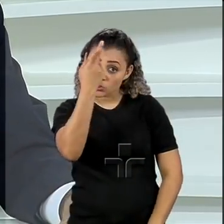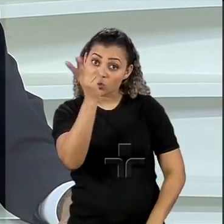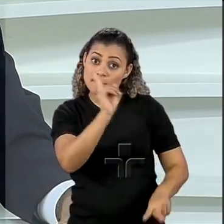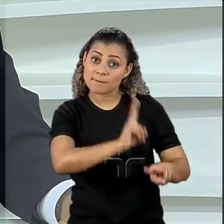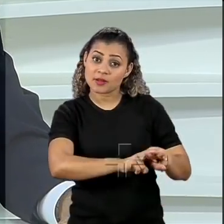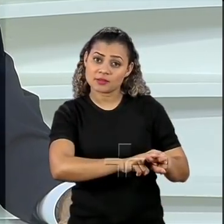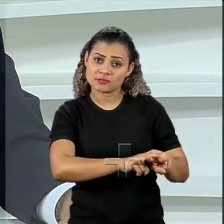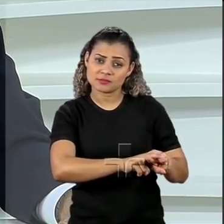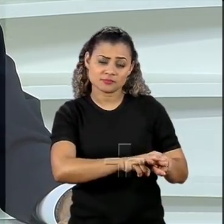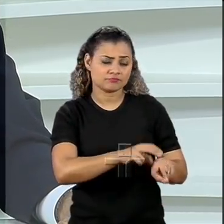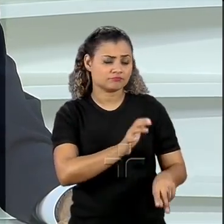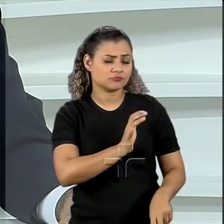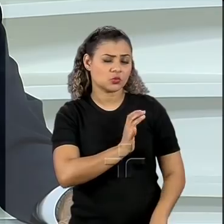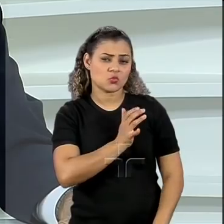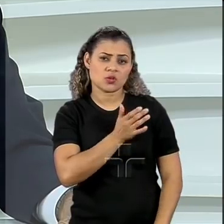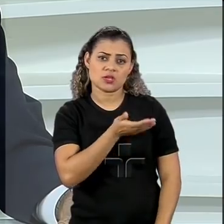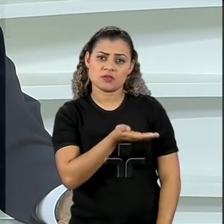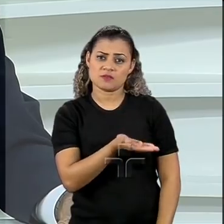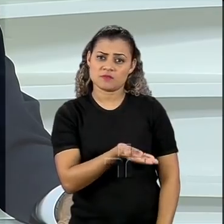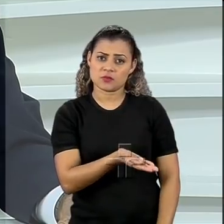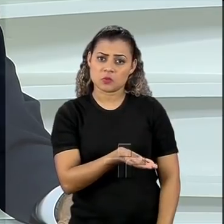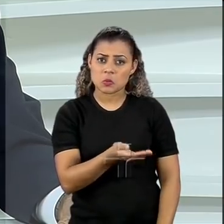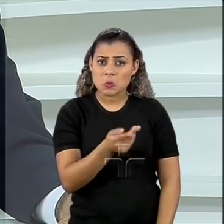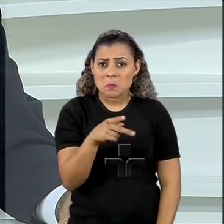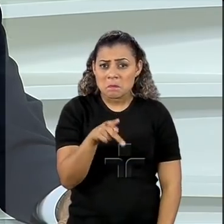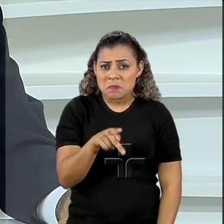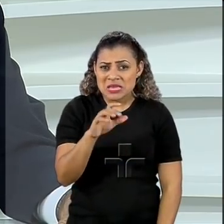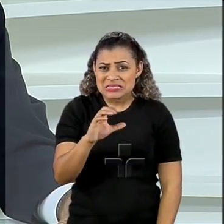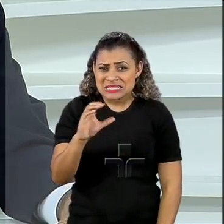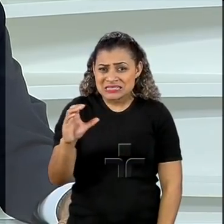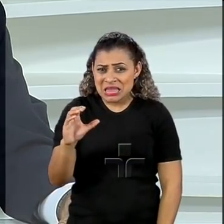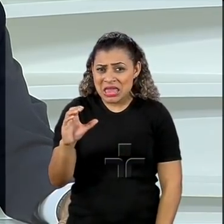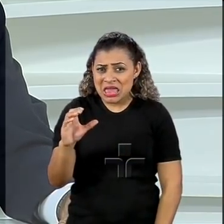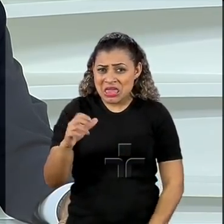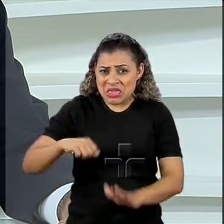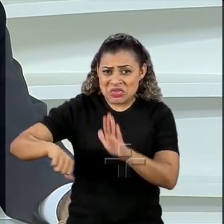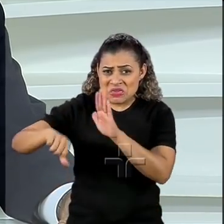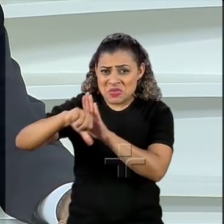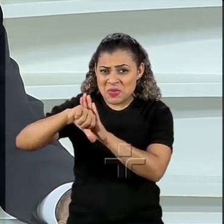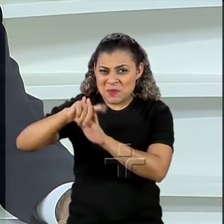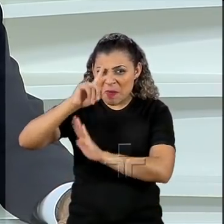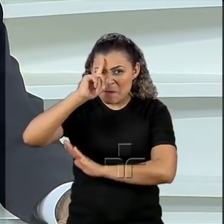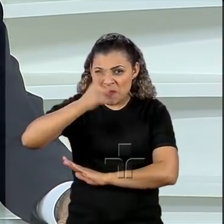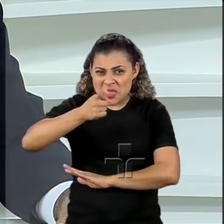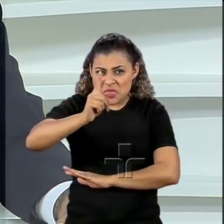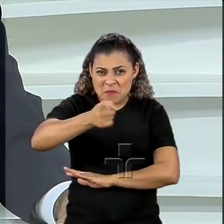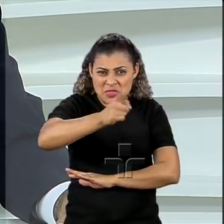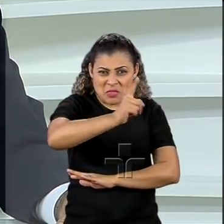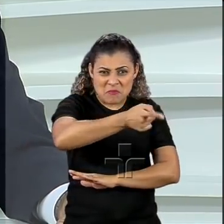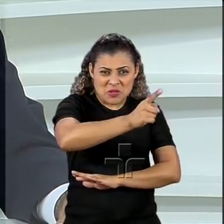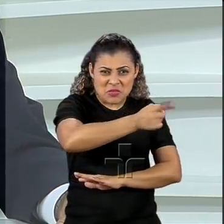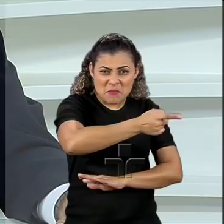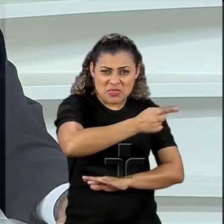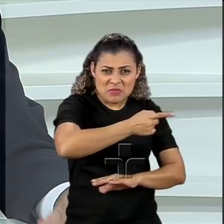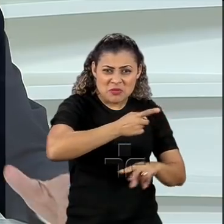péssima situação. O PCC mandando em quase todos os